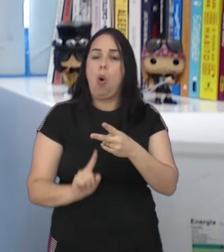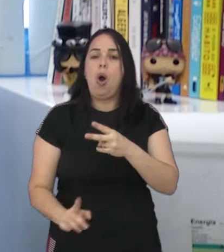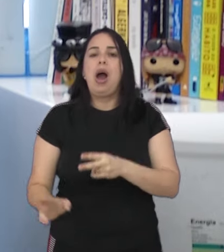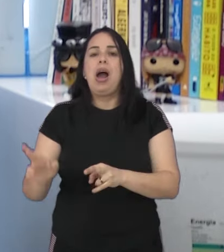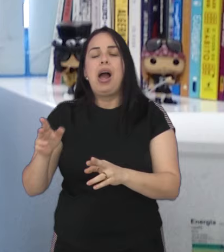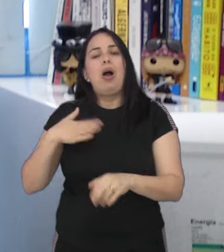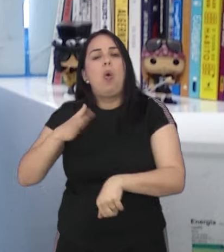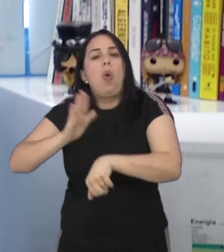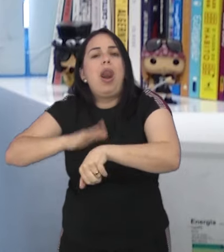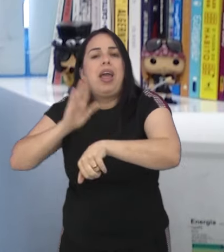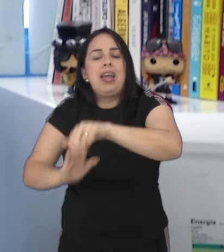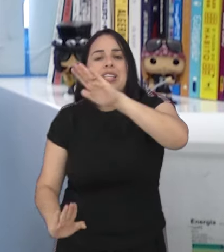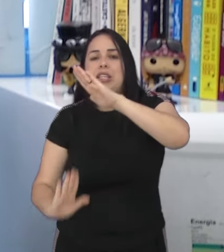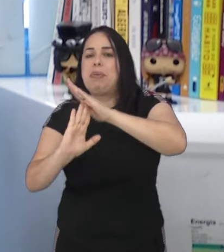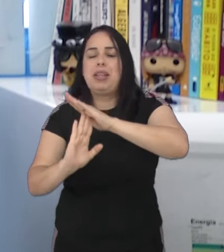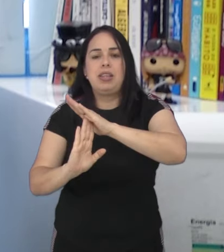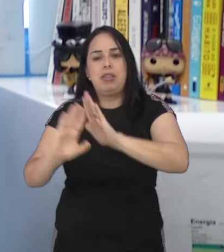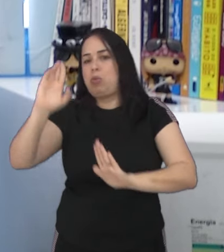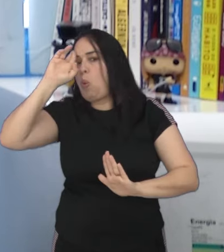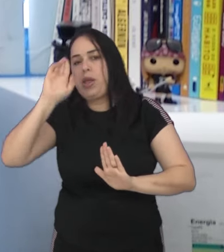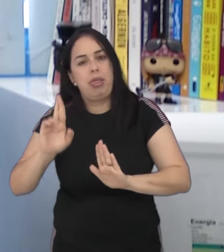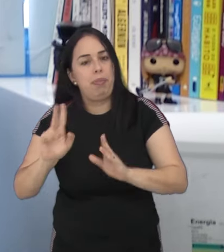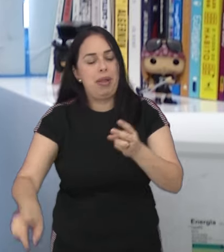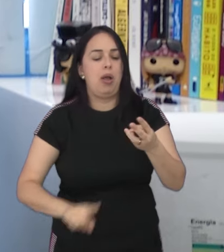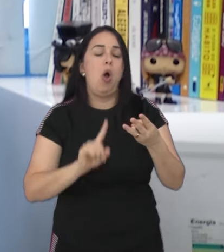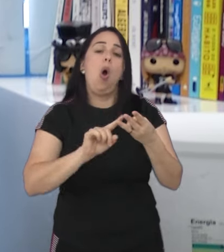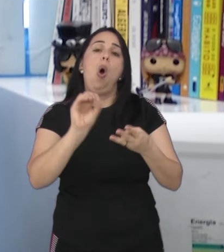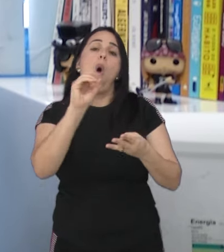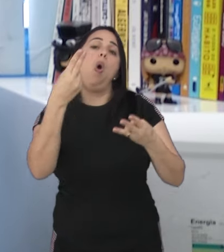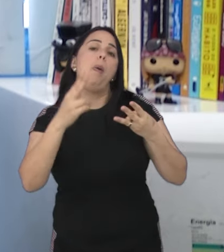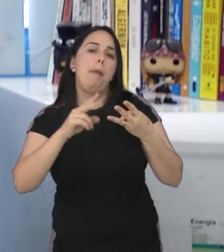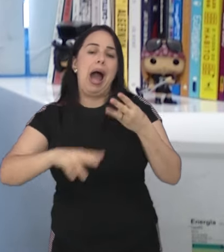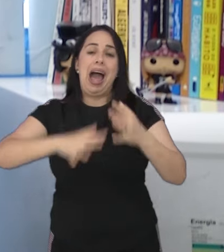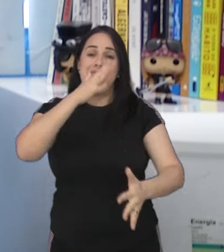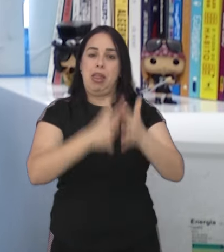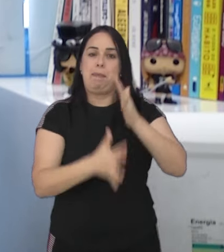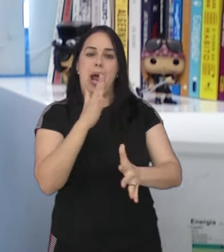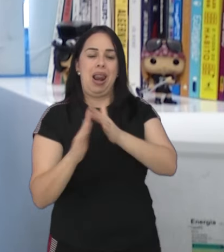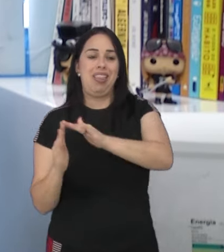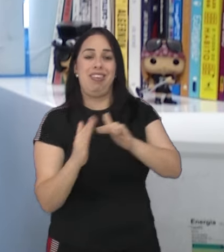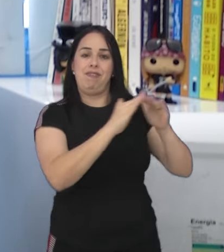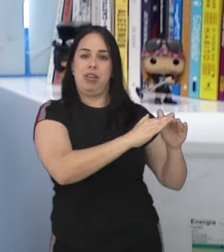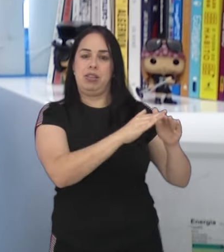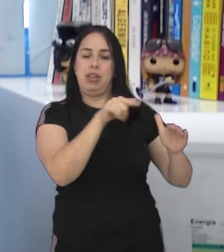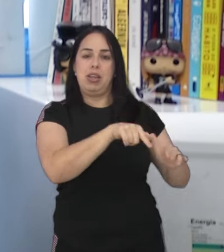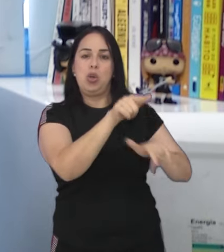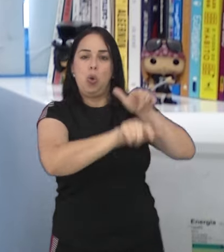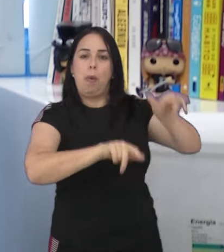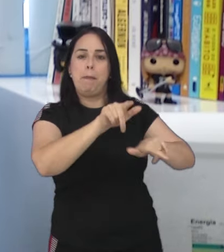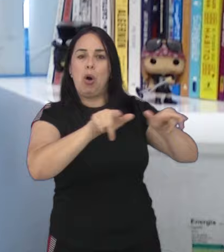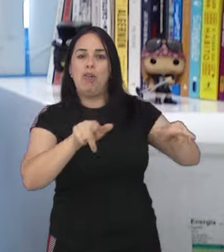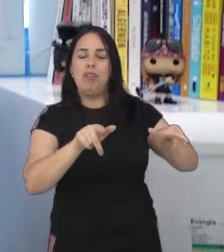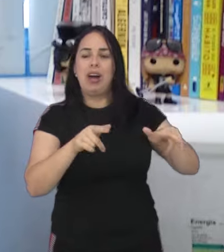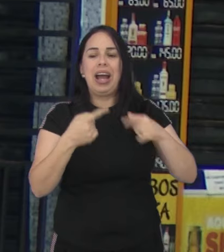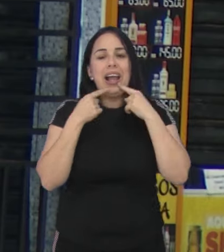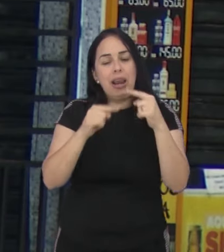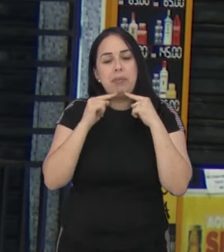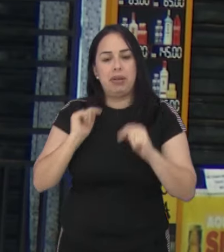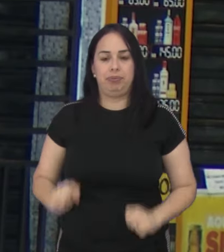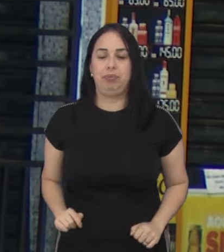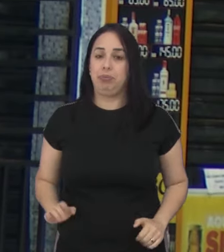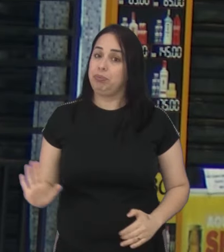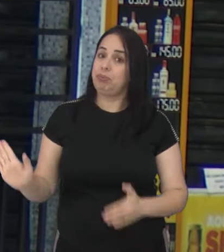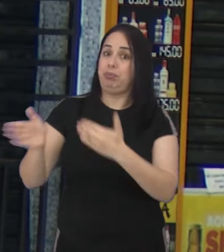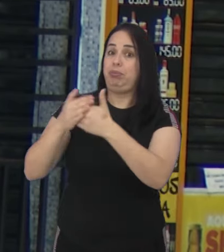o horário de funcionamento ou causando perturbação incomodidades num grau muito elevado paraa população no entorno